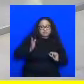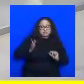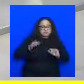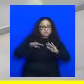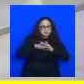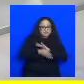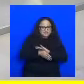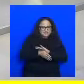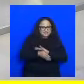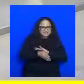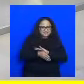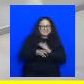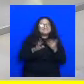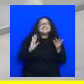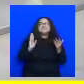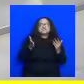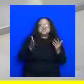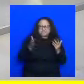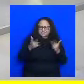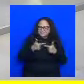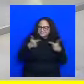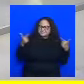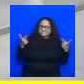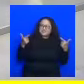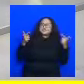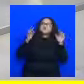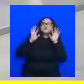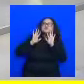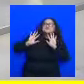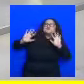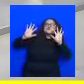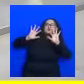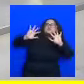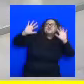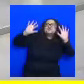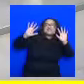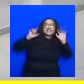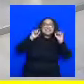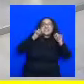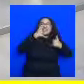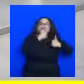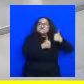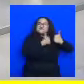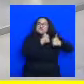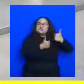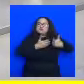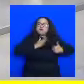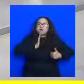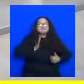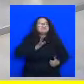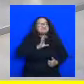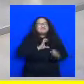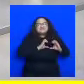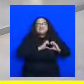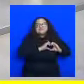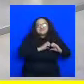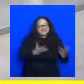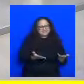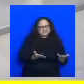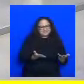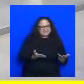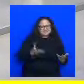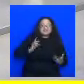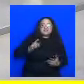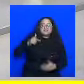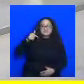Time Mania, sorte está no ar para os apaixonados por futebol. Gente, na Time Mania são sorteados 7 números e um time